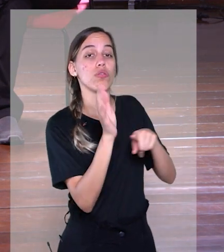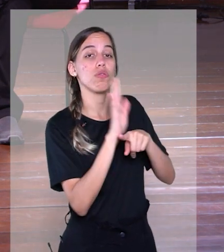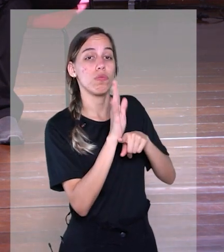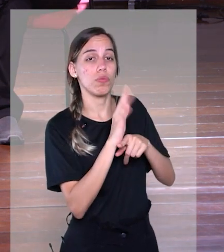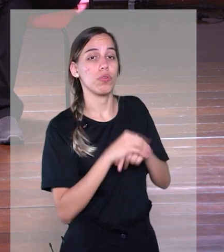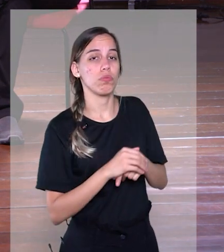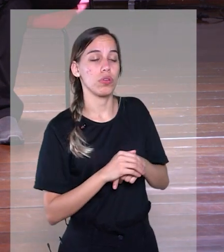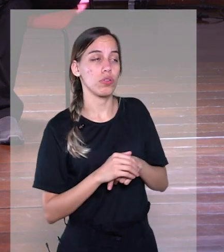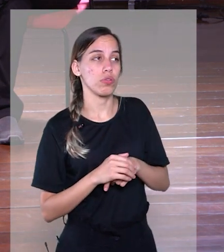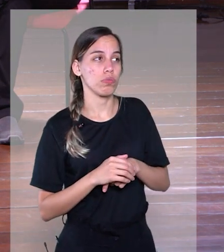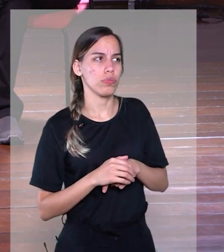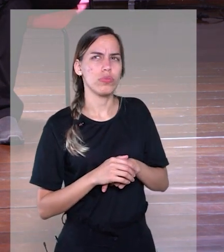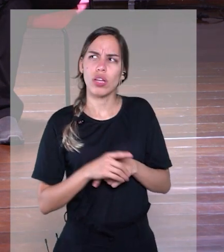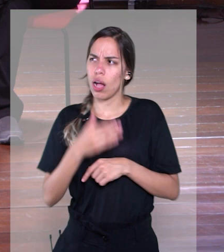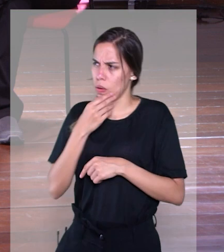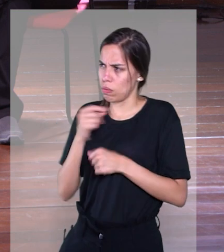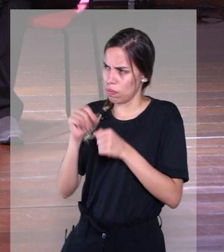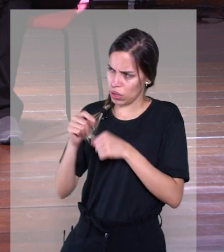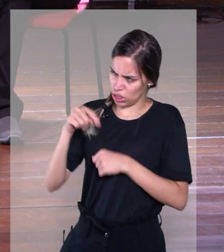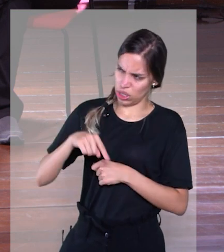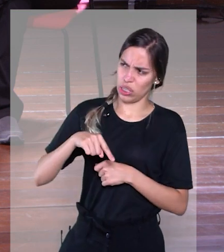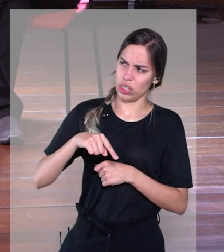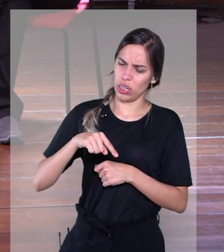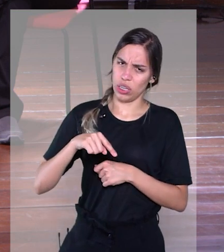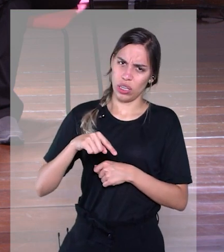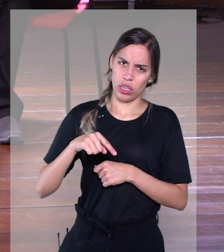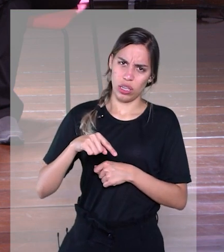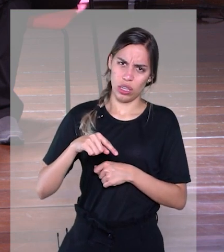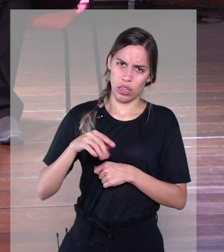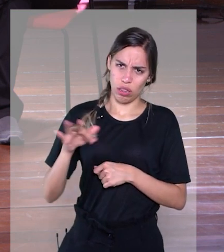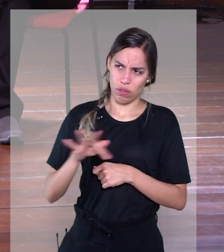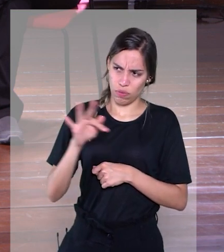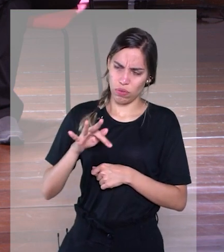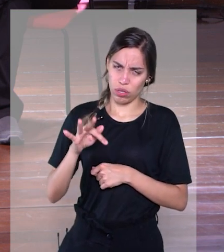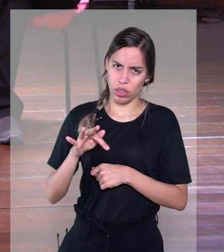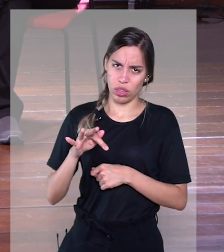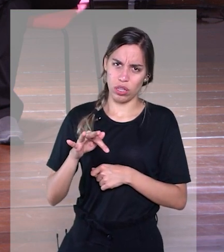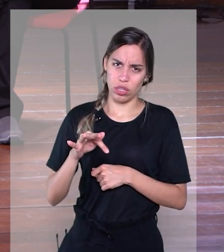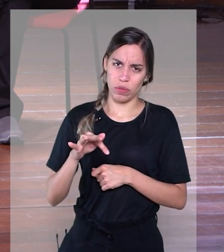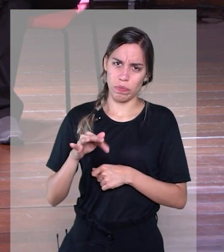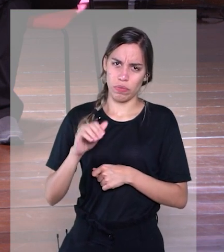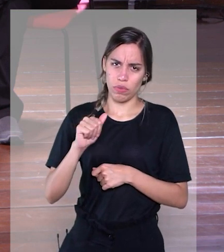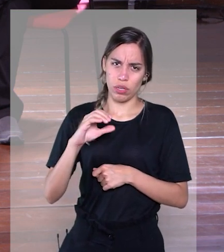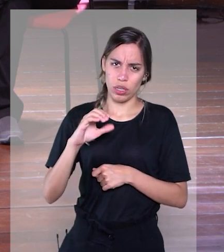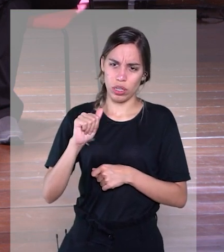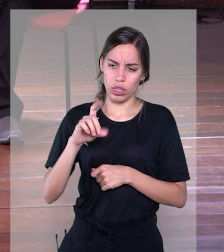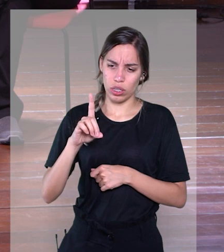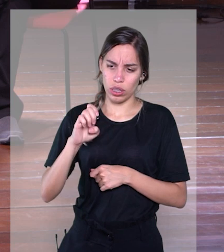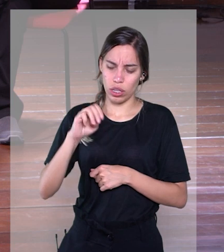apresente. Ele fez aqui na Academia Mineira de Letras, né? Mas vai continuar. Eu fico botando pilha para